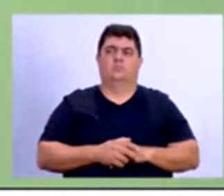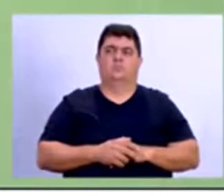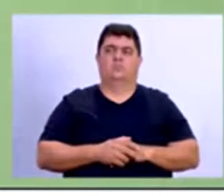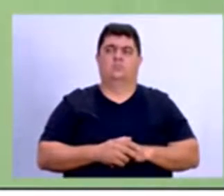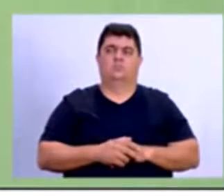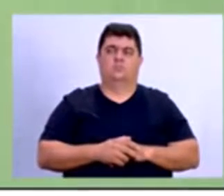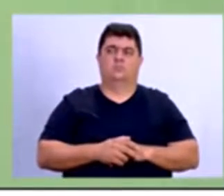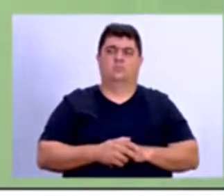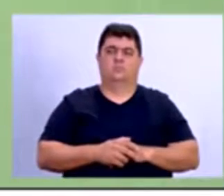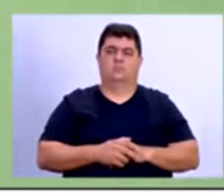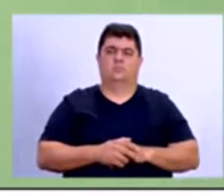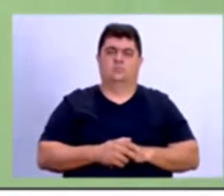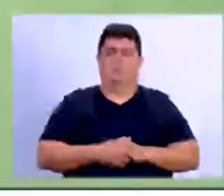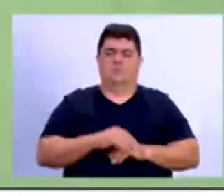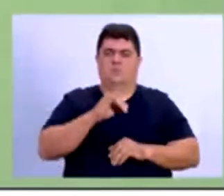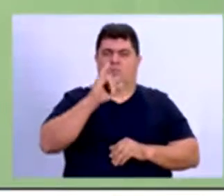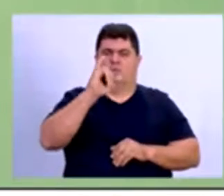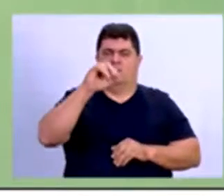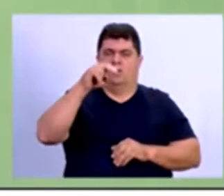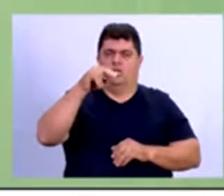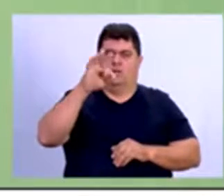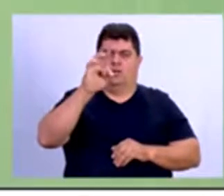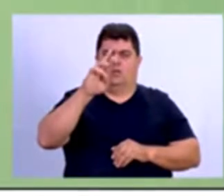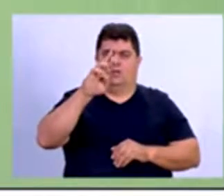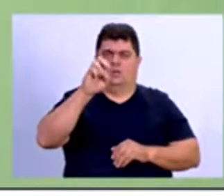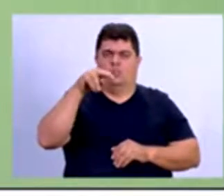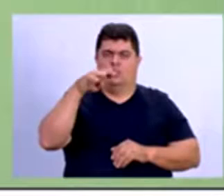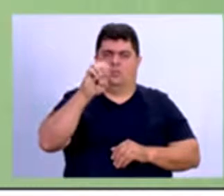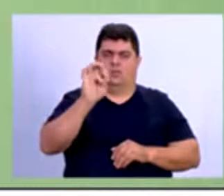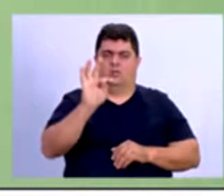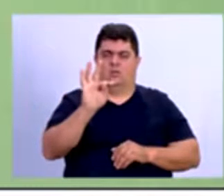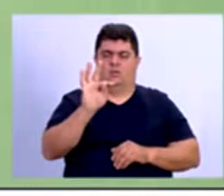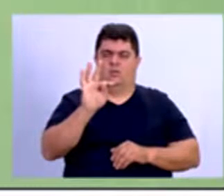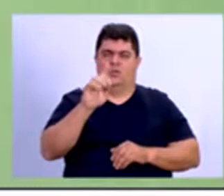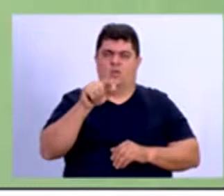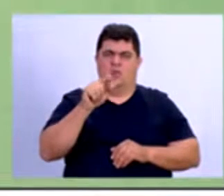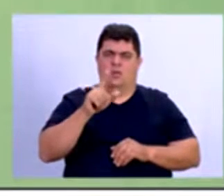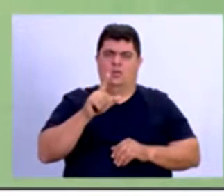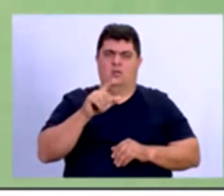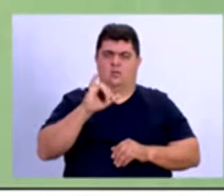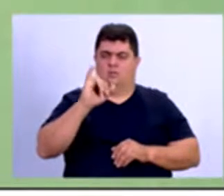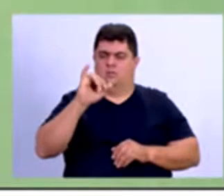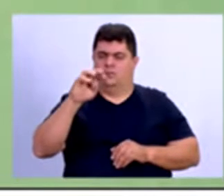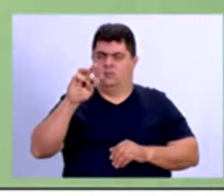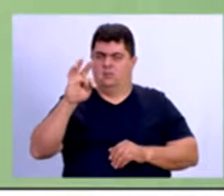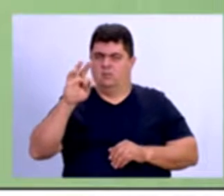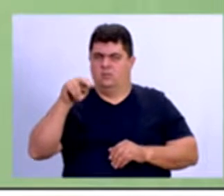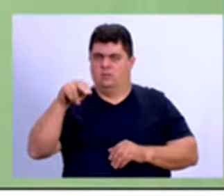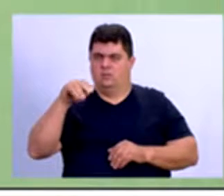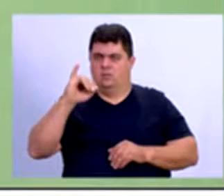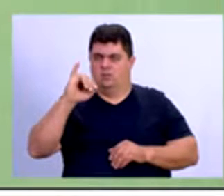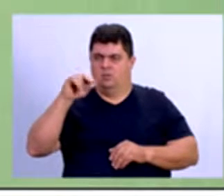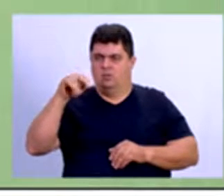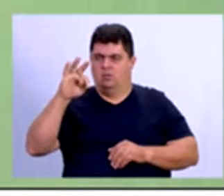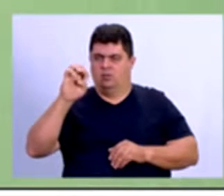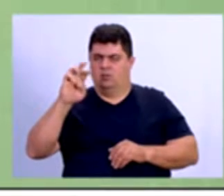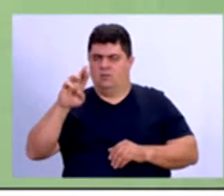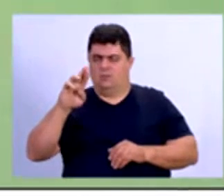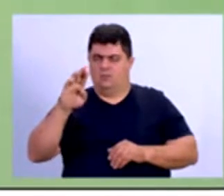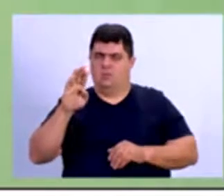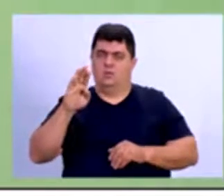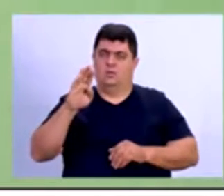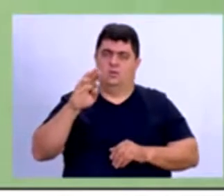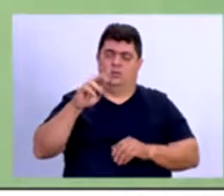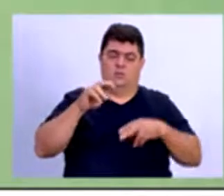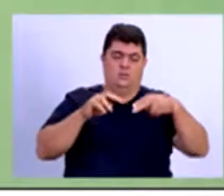esse termo internet do que ele se trata é dividido em ter ynet net vem de rede internacional